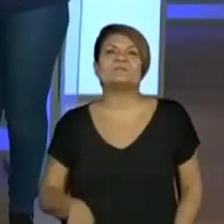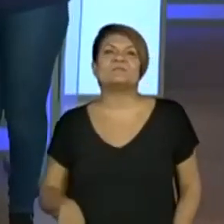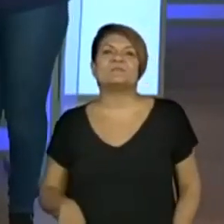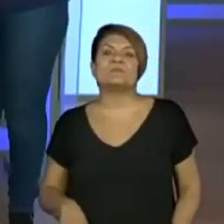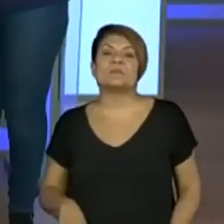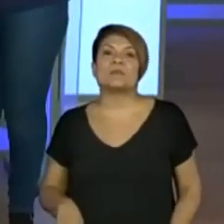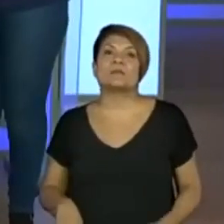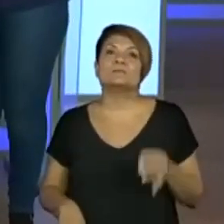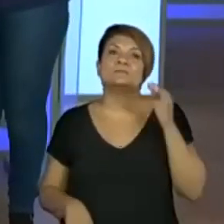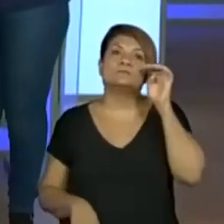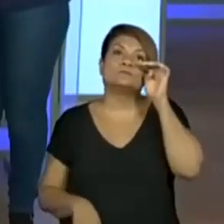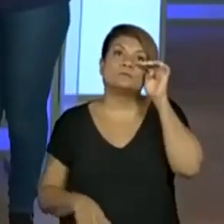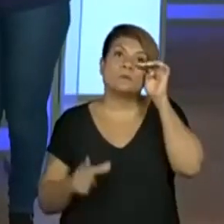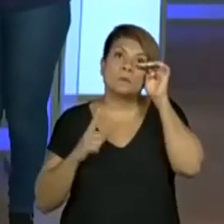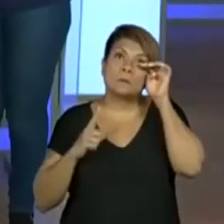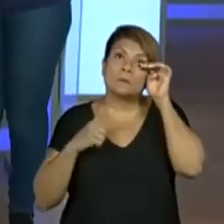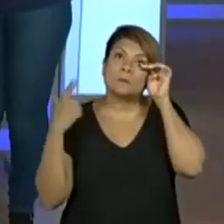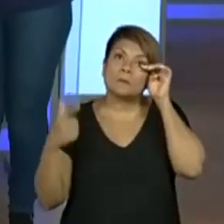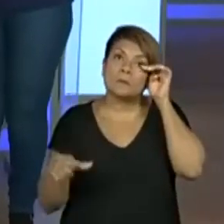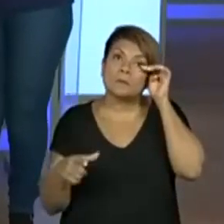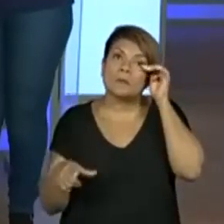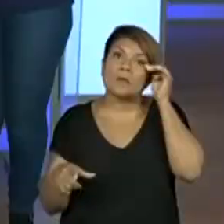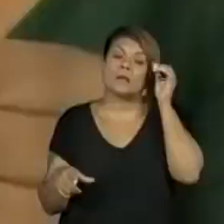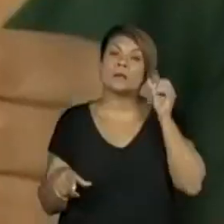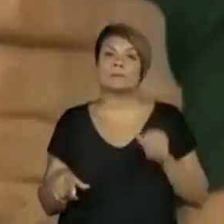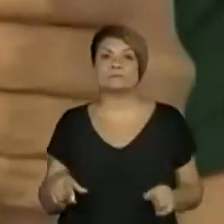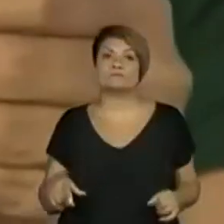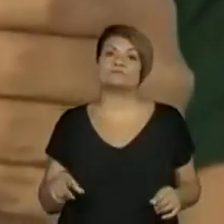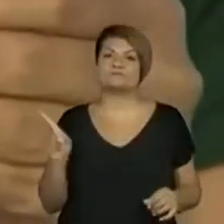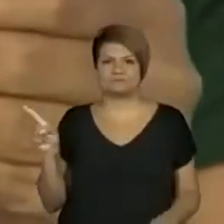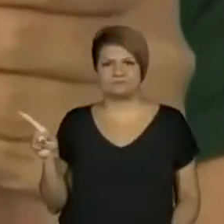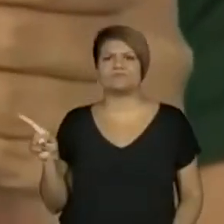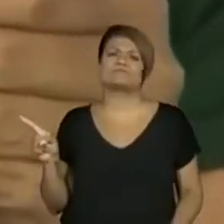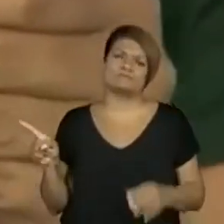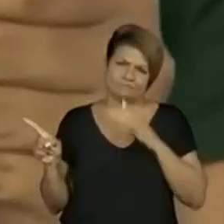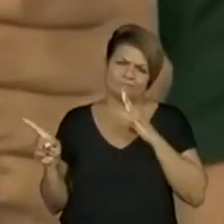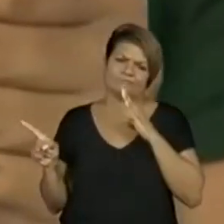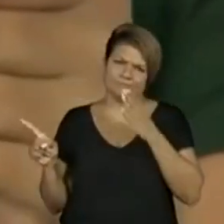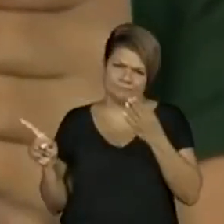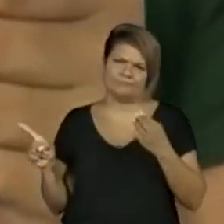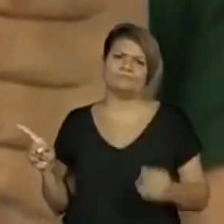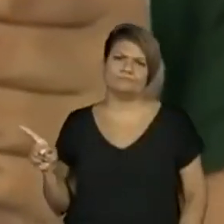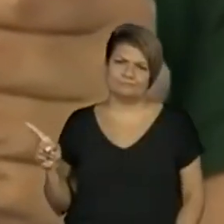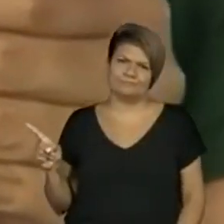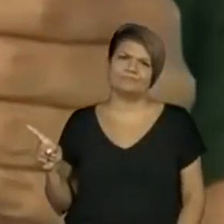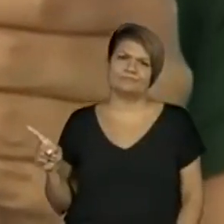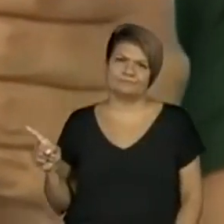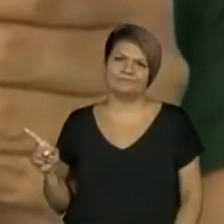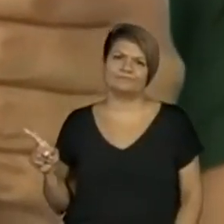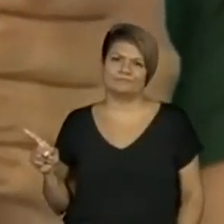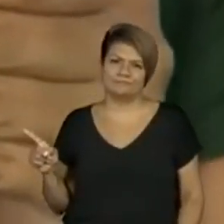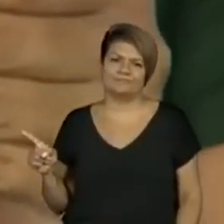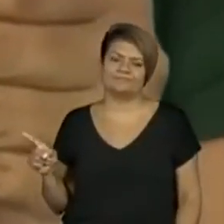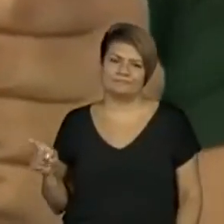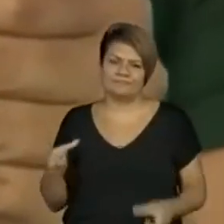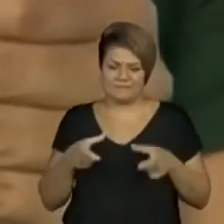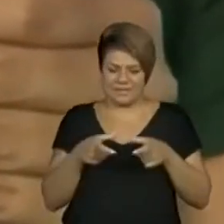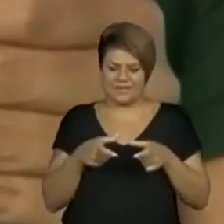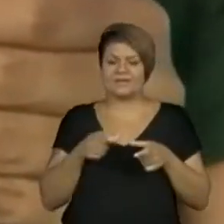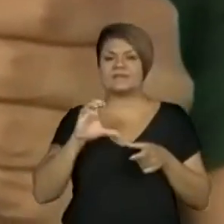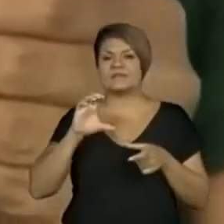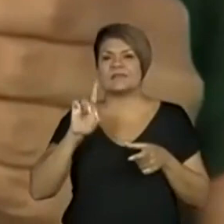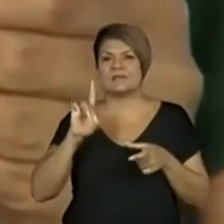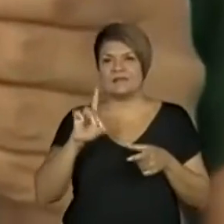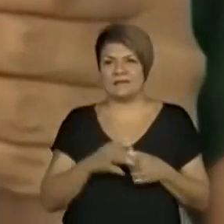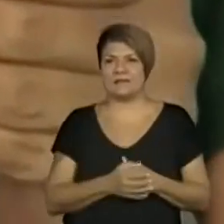tem também aqui né ó mais um e que aparecendo também tem um pouquinho mas quem joga né